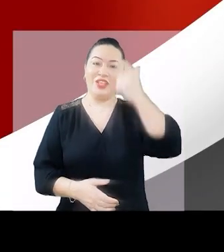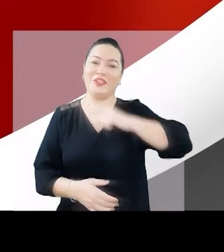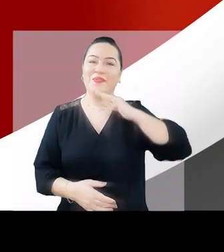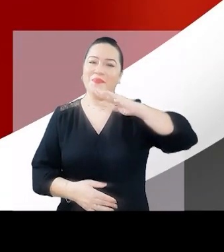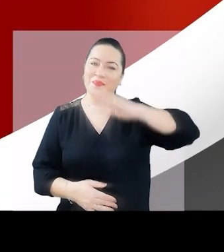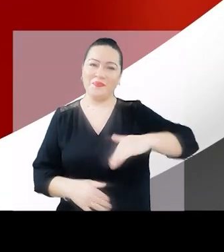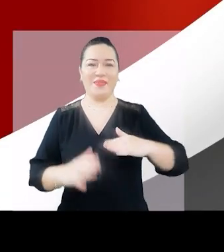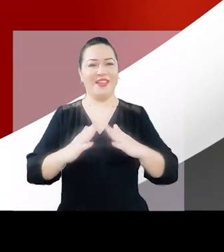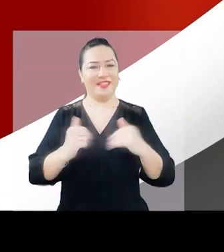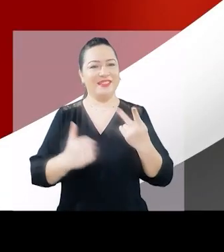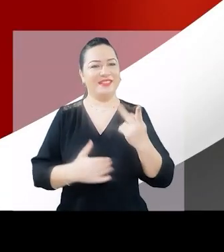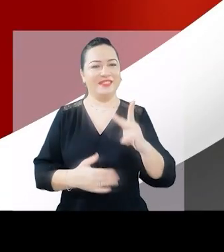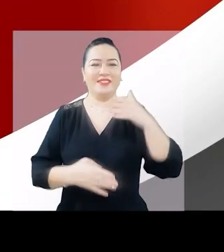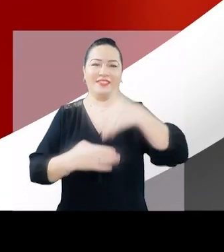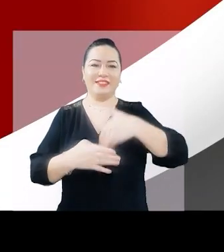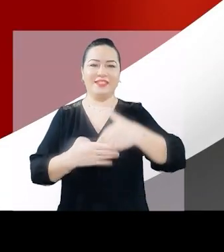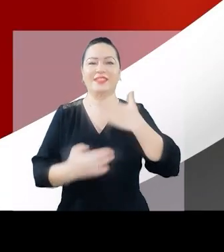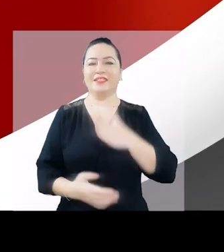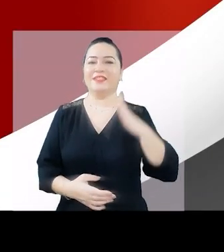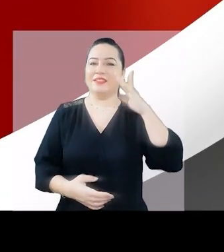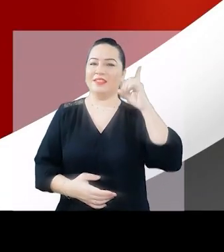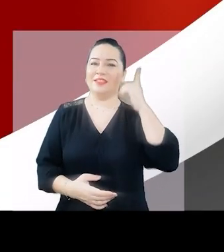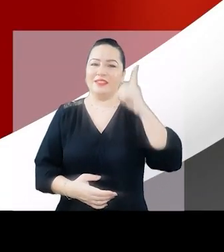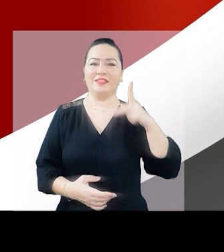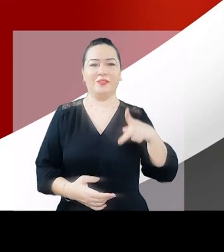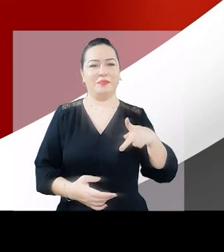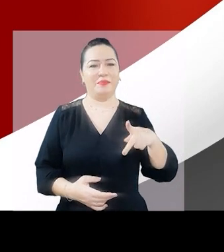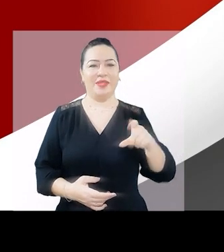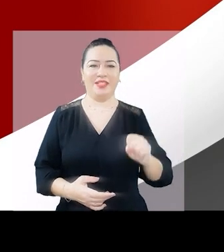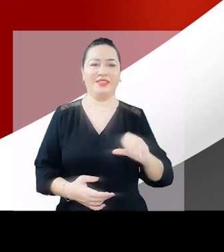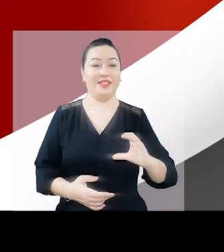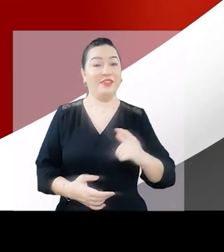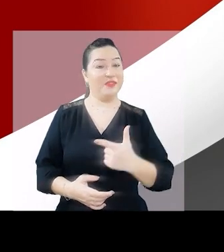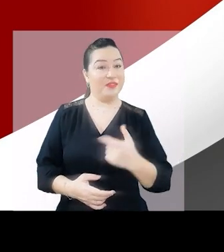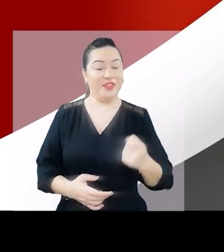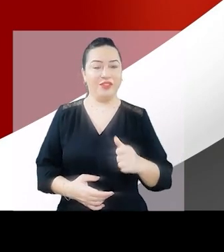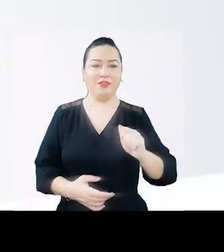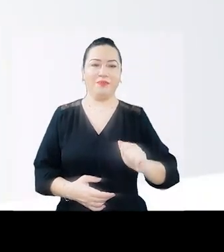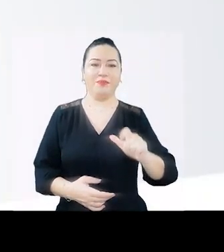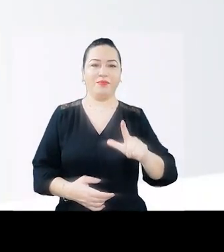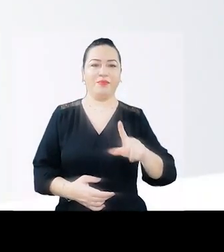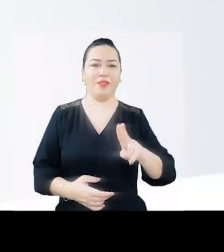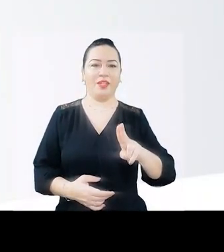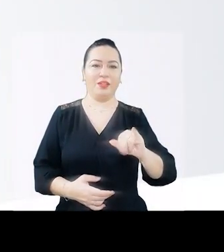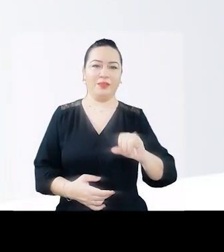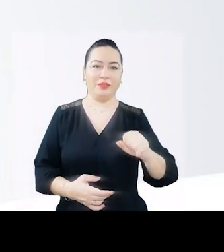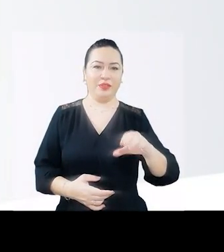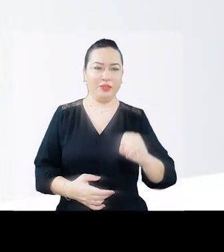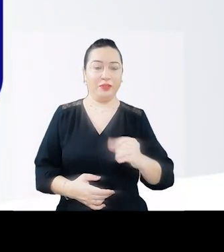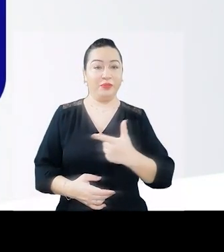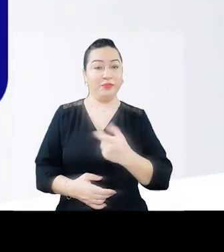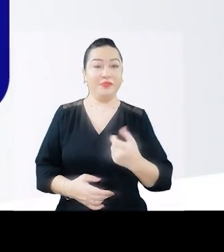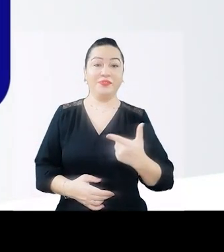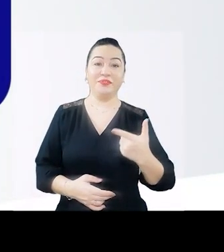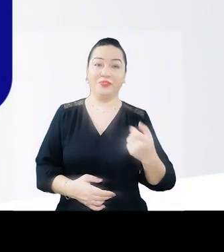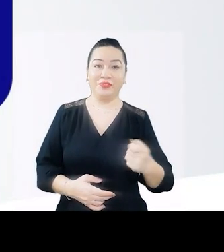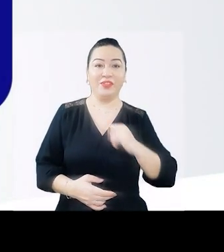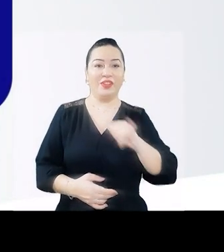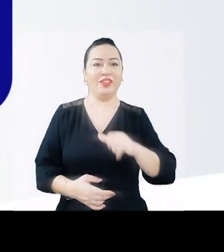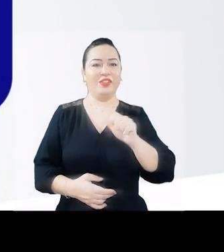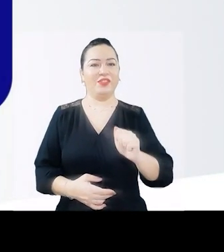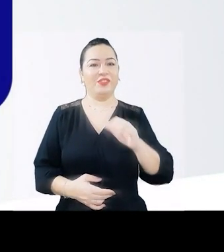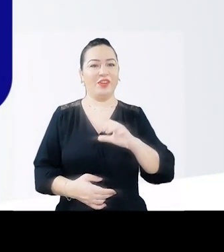Sou Laese Bonfim e peço teu voto aos candidatos a deputado do PSC 20. Aloysio Mendes,